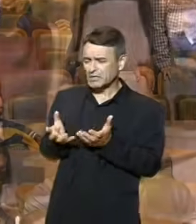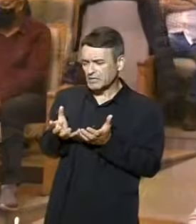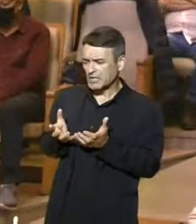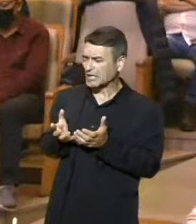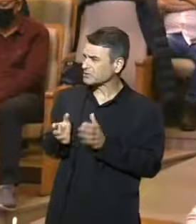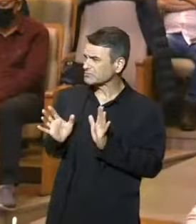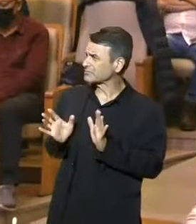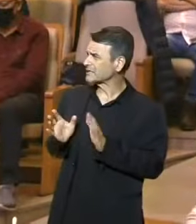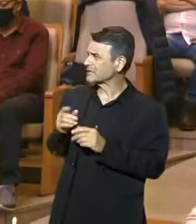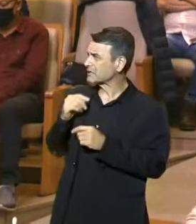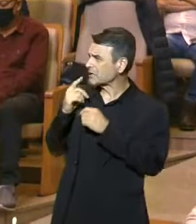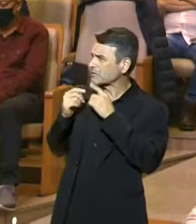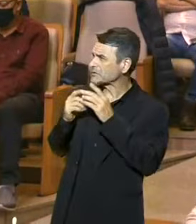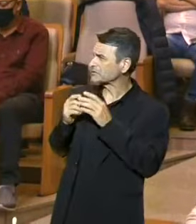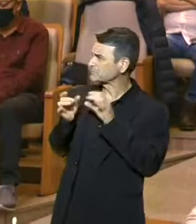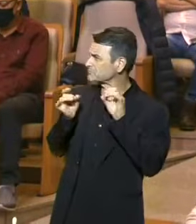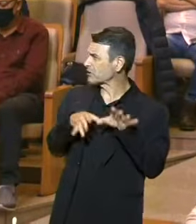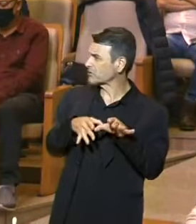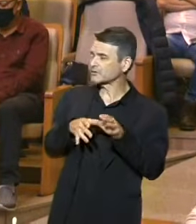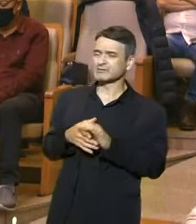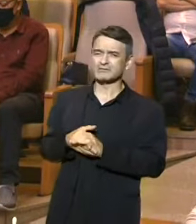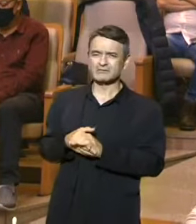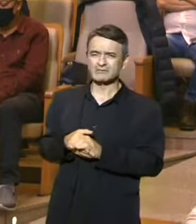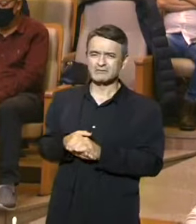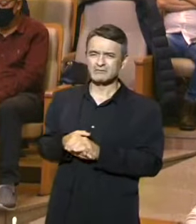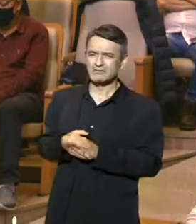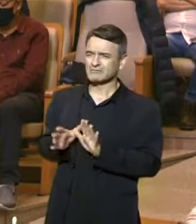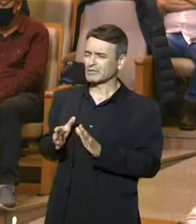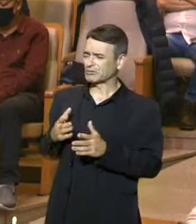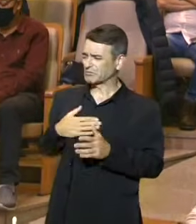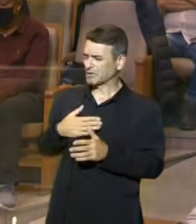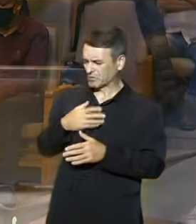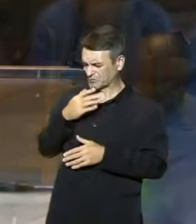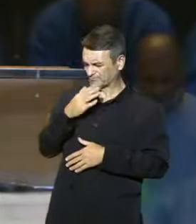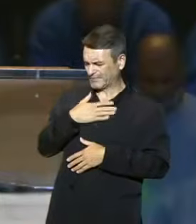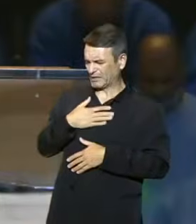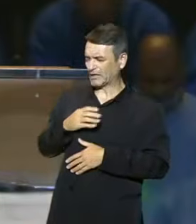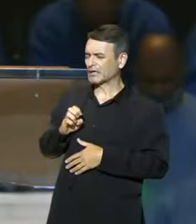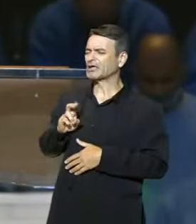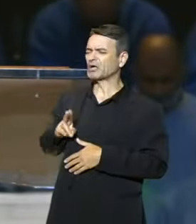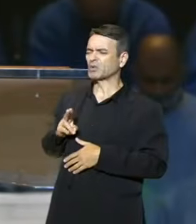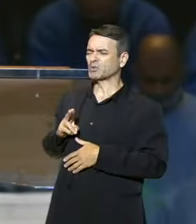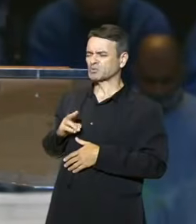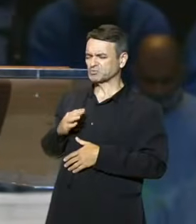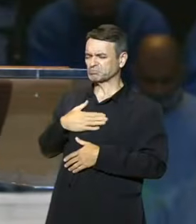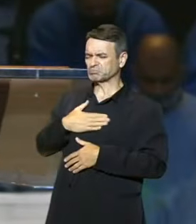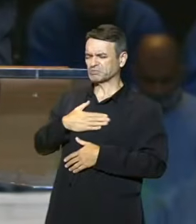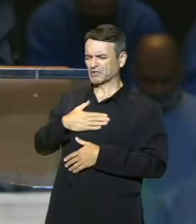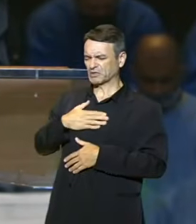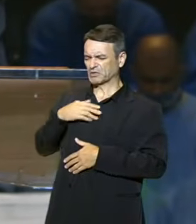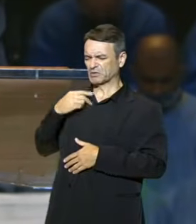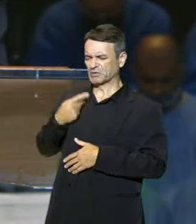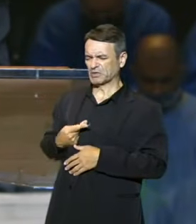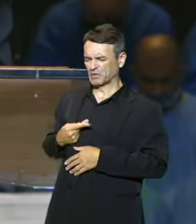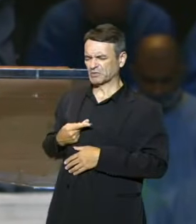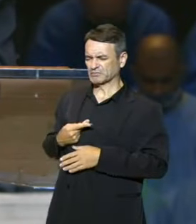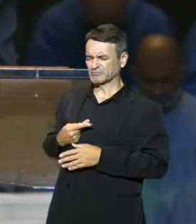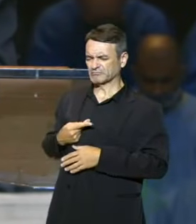Quero abrir mão da reclamação. Quero abrir mão do meu eu. Quero deixar o Senhor reinar. O teu projeto é